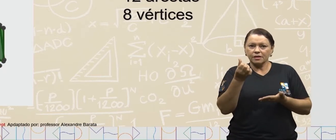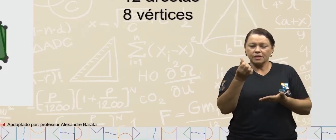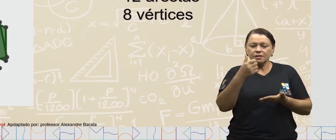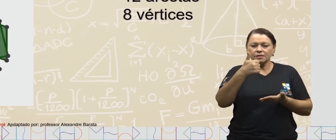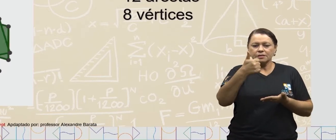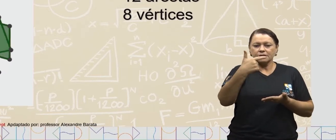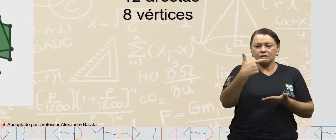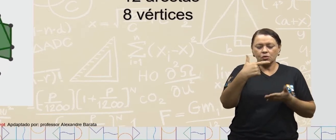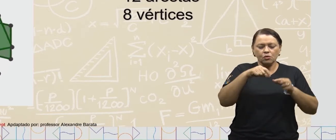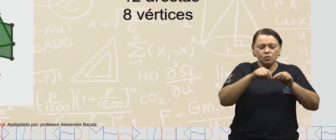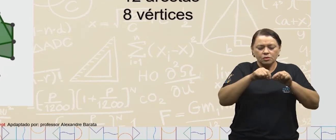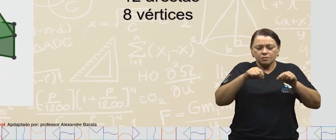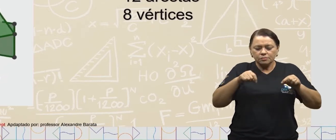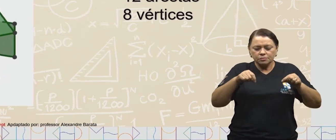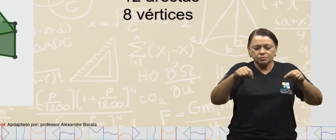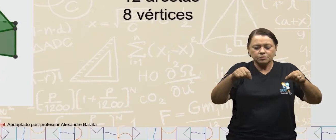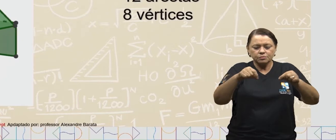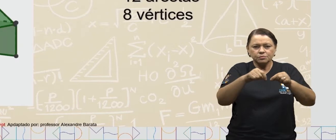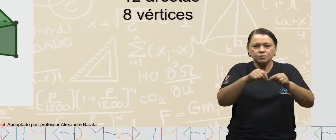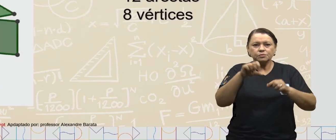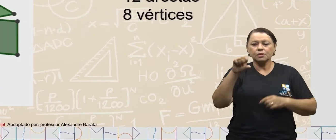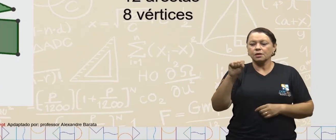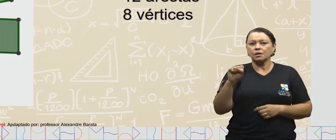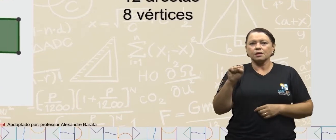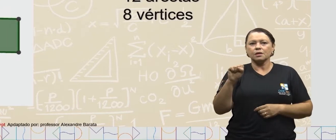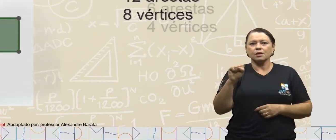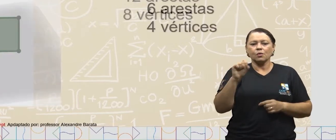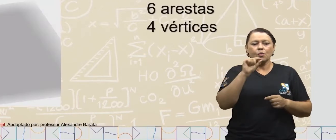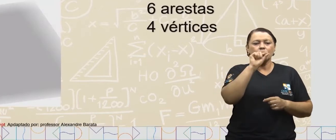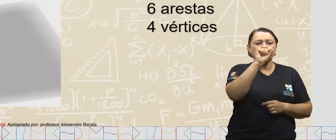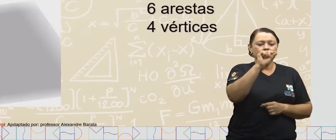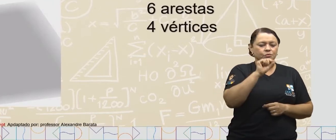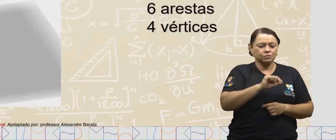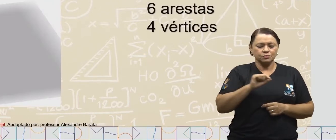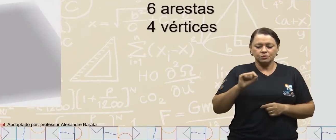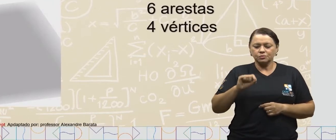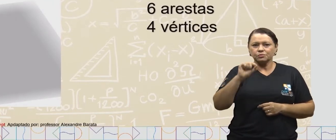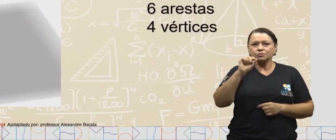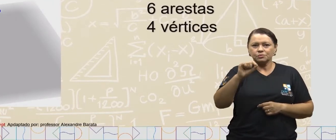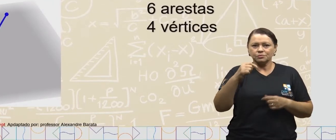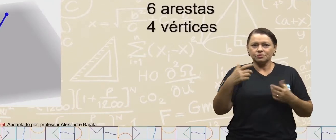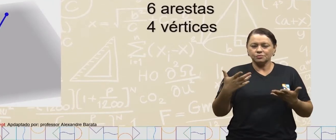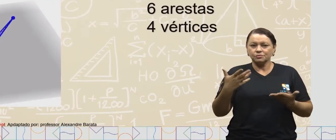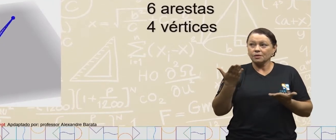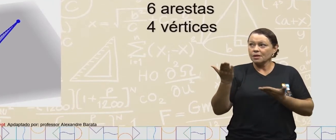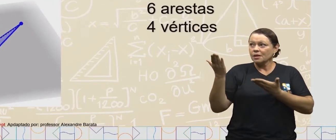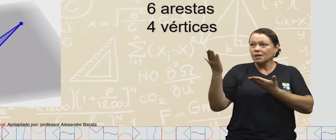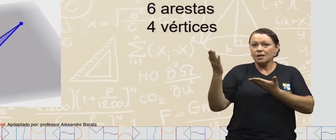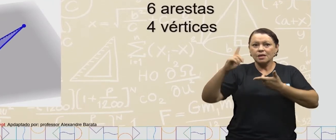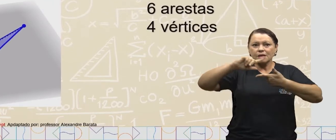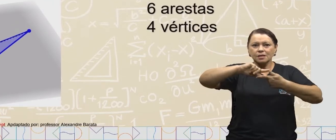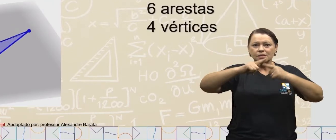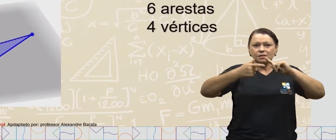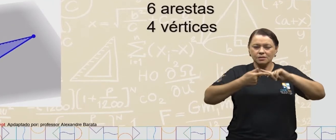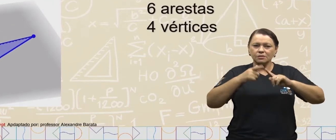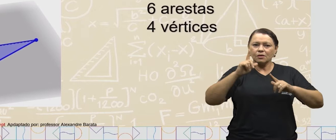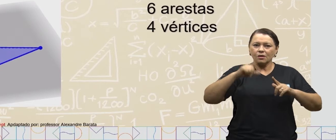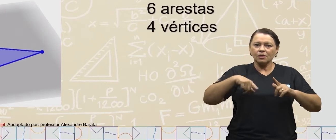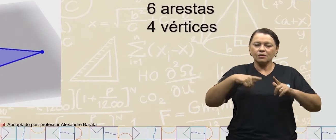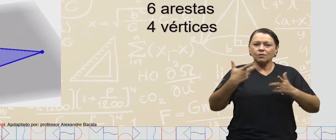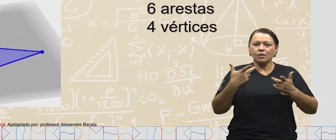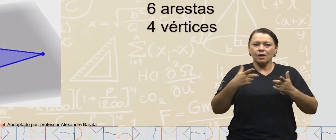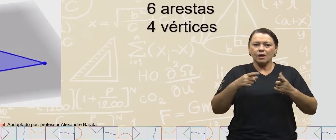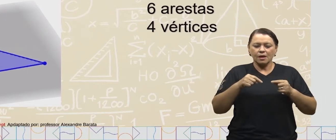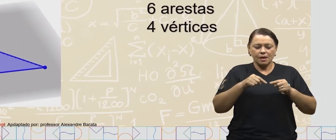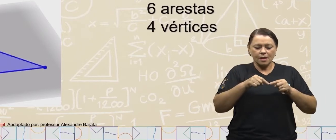faces, 12 arestas e 8 vértices. E este sólido geométrico aí na tela é a